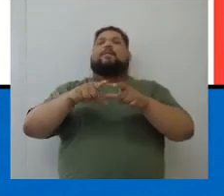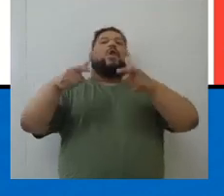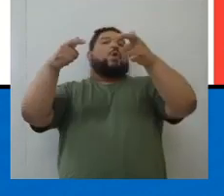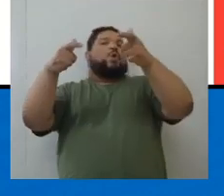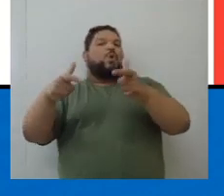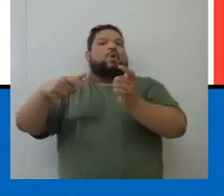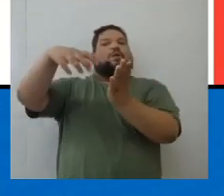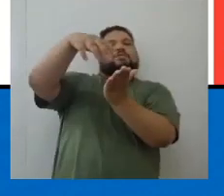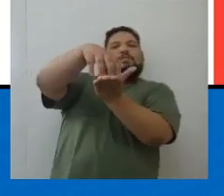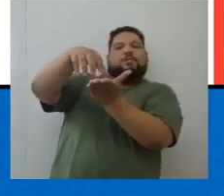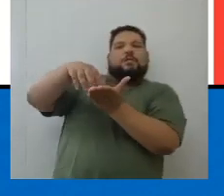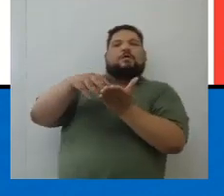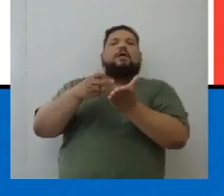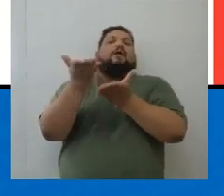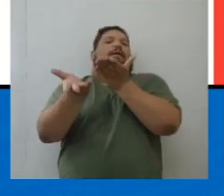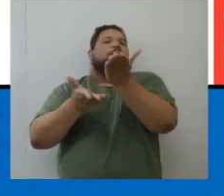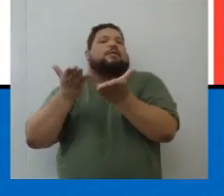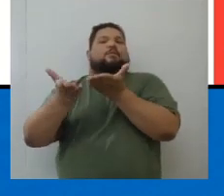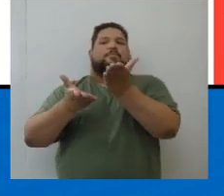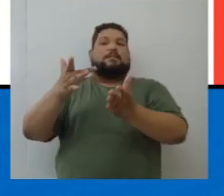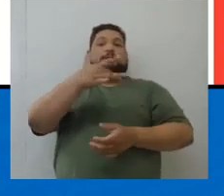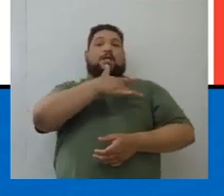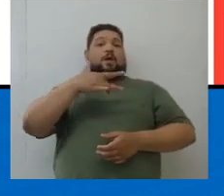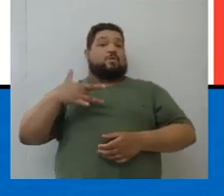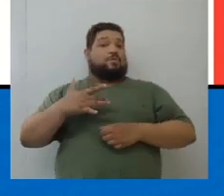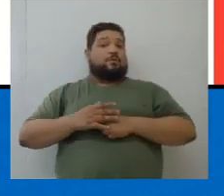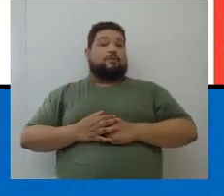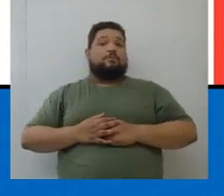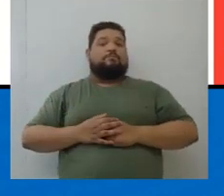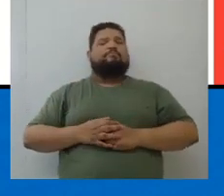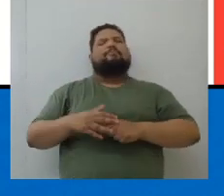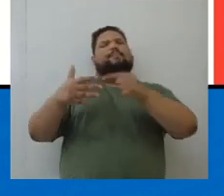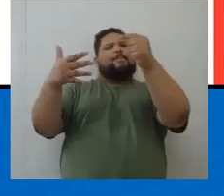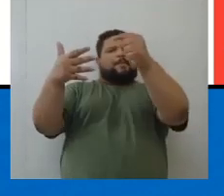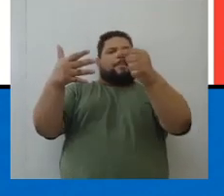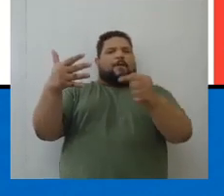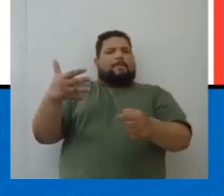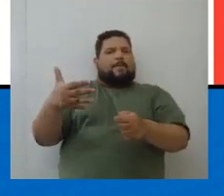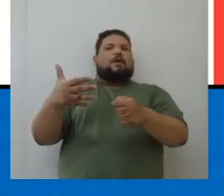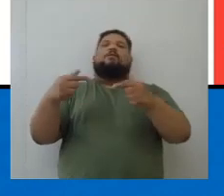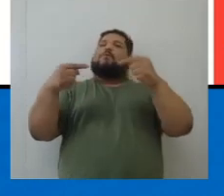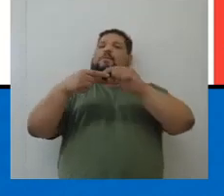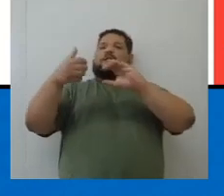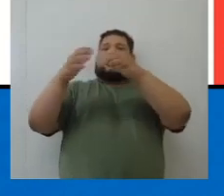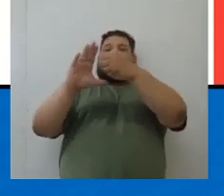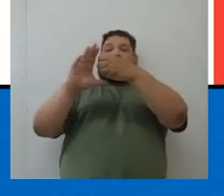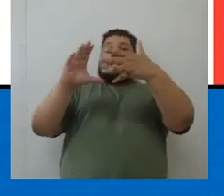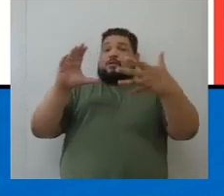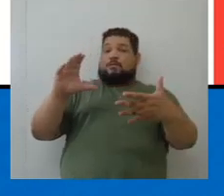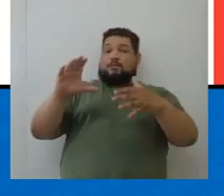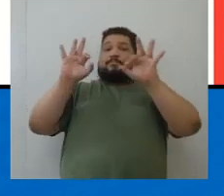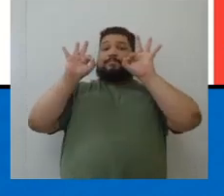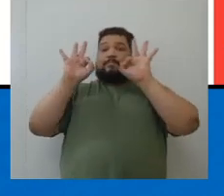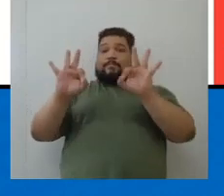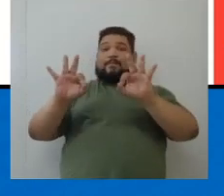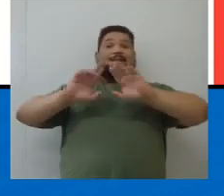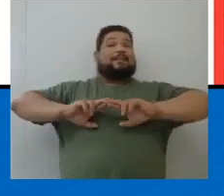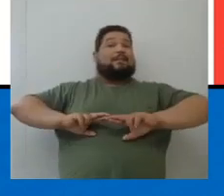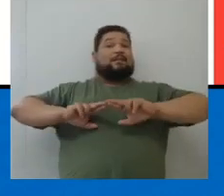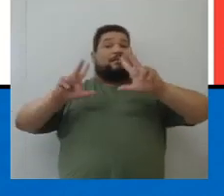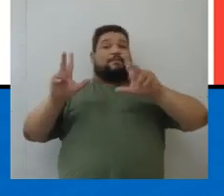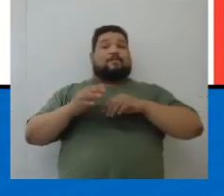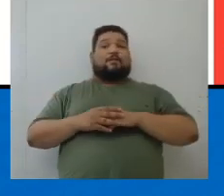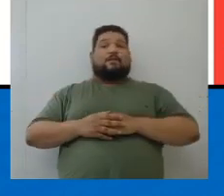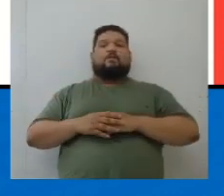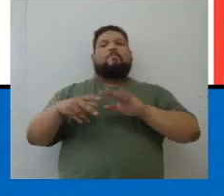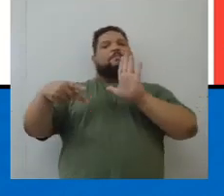centralidade do serviço de atendimento à saúde. Então, esses elementos vão dar uma característica diferenciada, né,